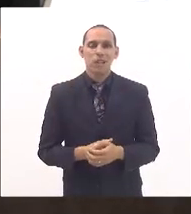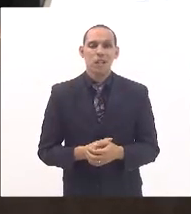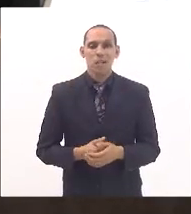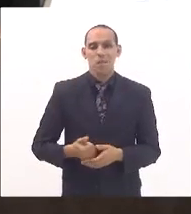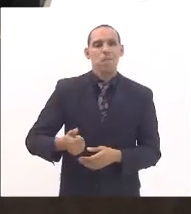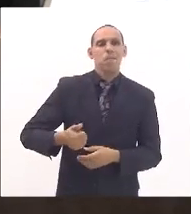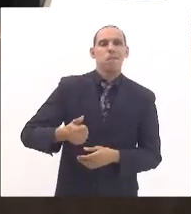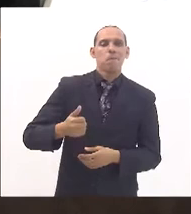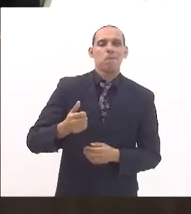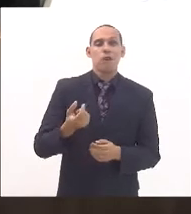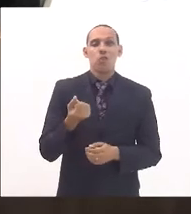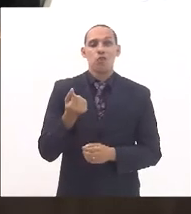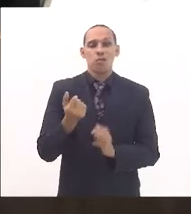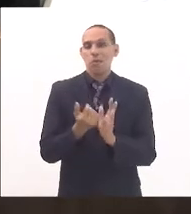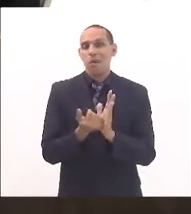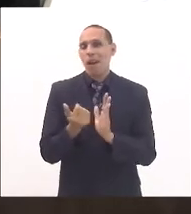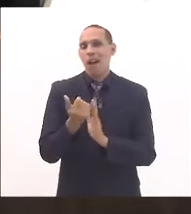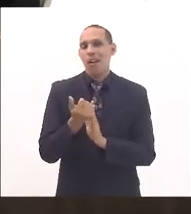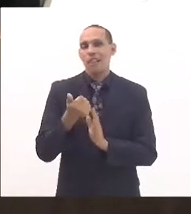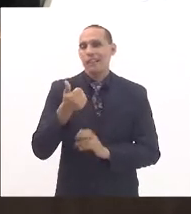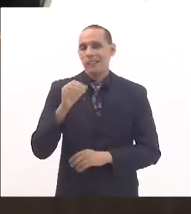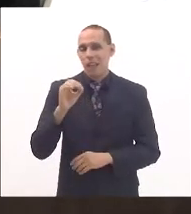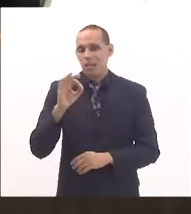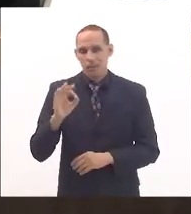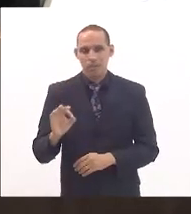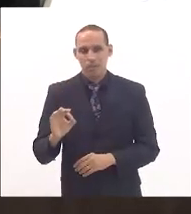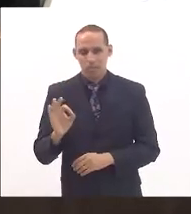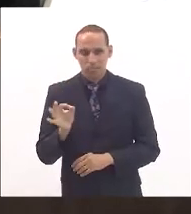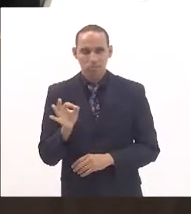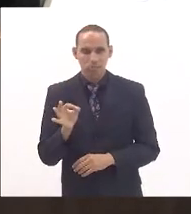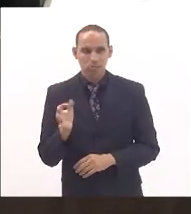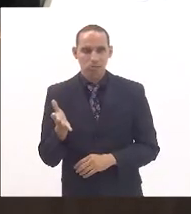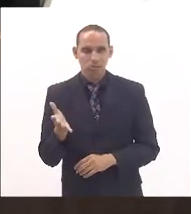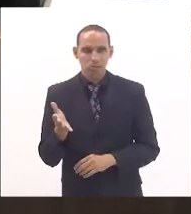que... tem que ser 10%.